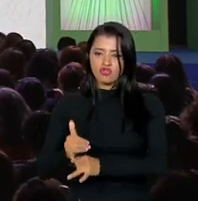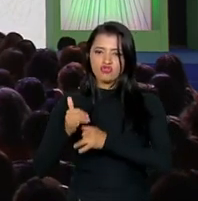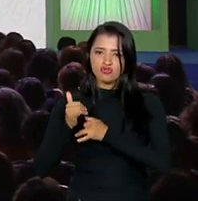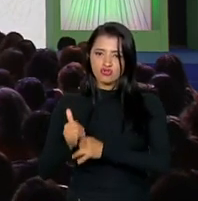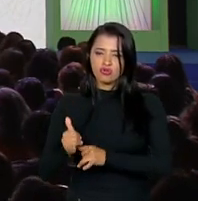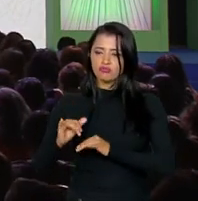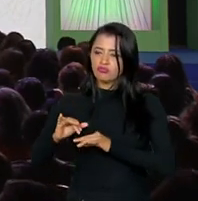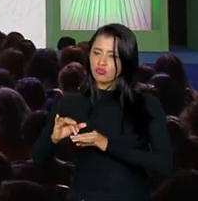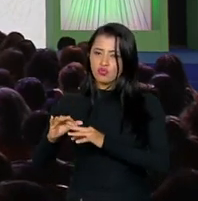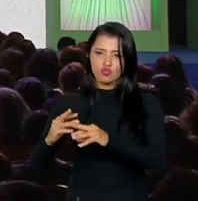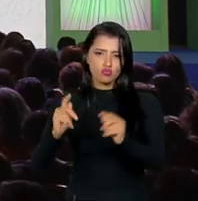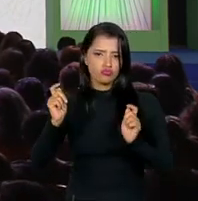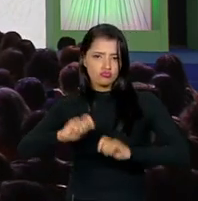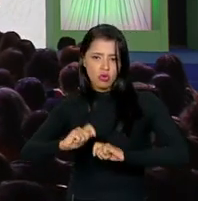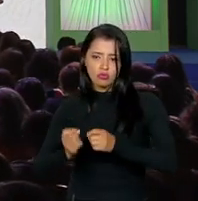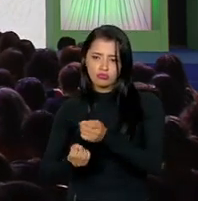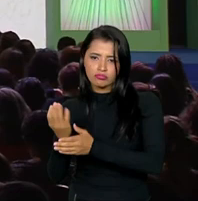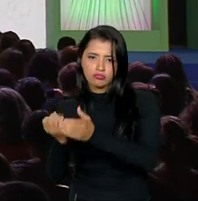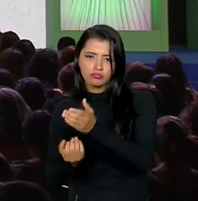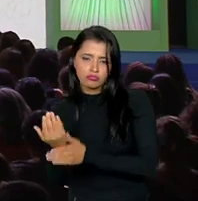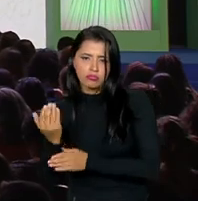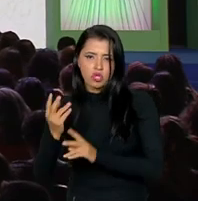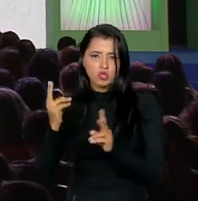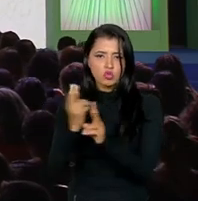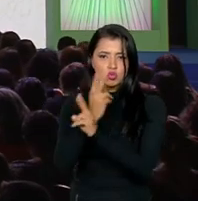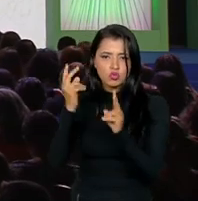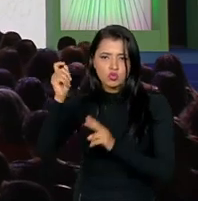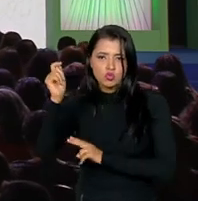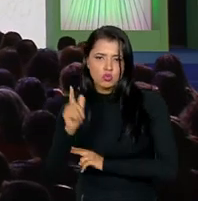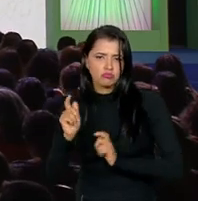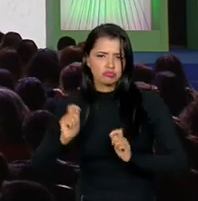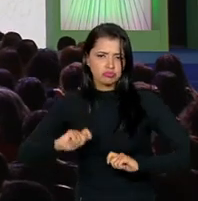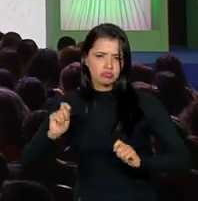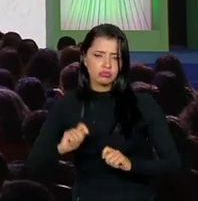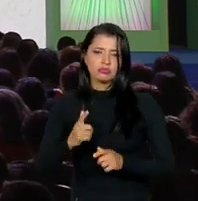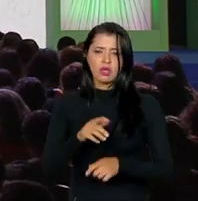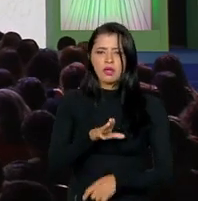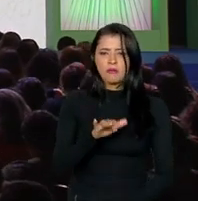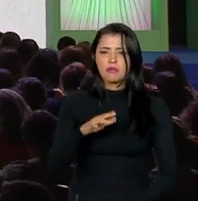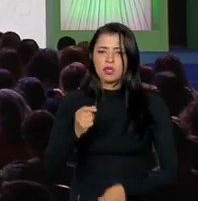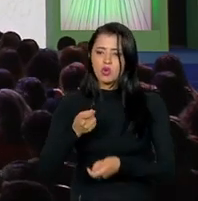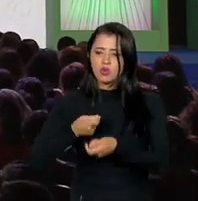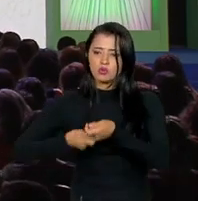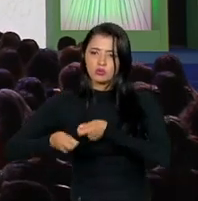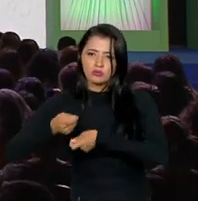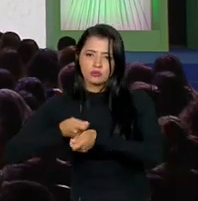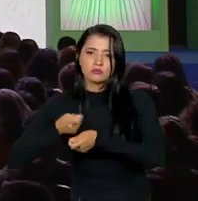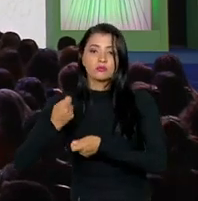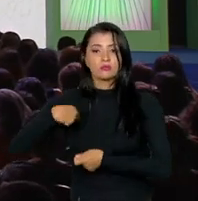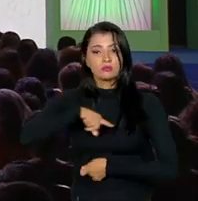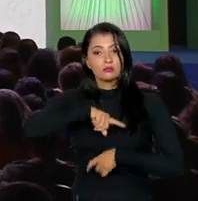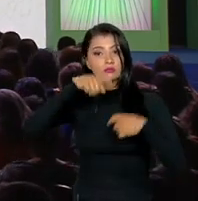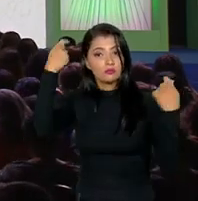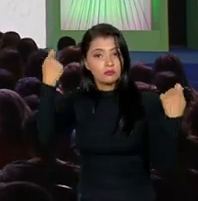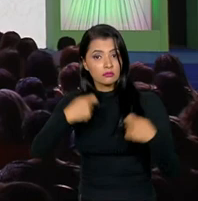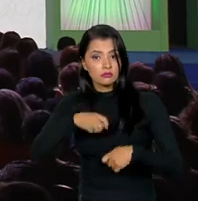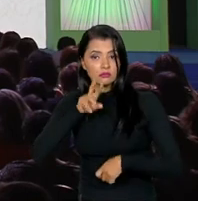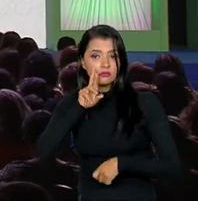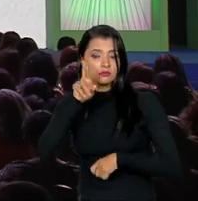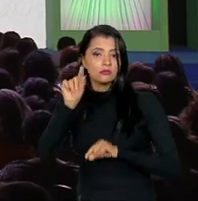de todas elas que a gente possa produzir, a solar, a eólica. A bioeconomia, porque nós precisamos